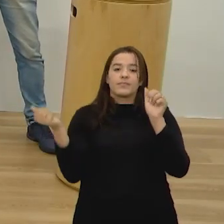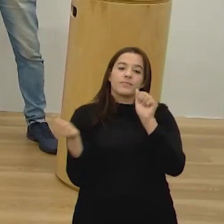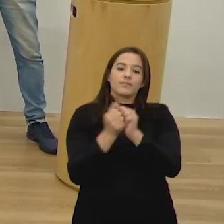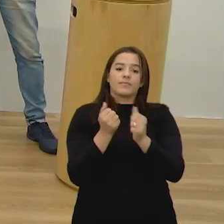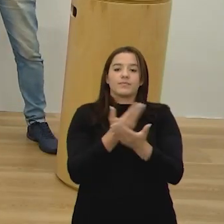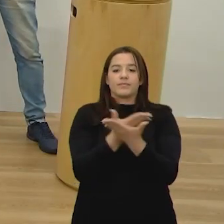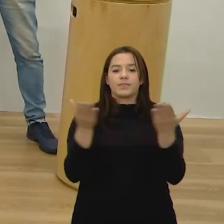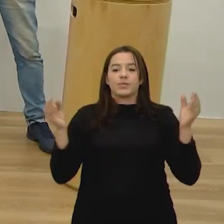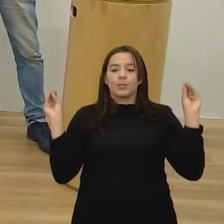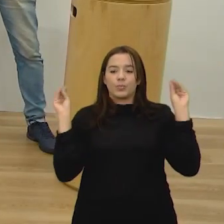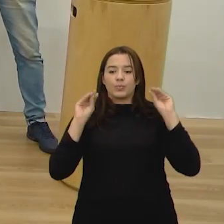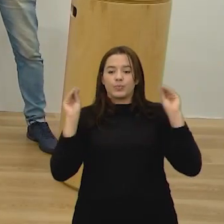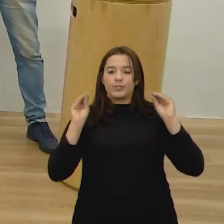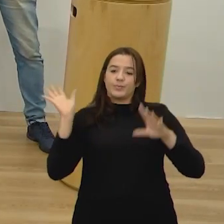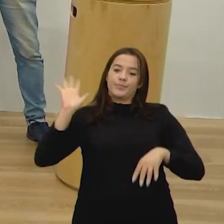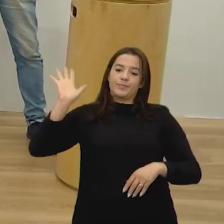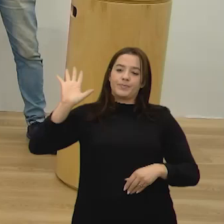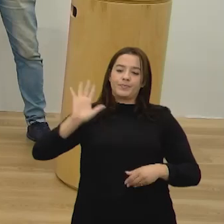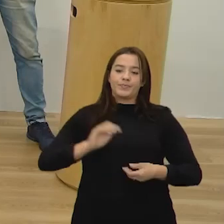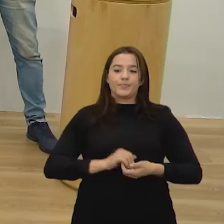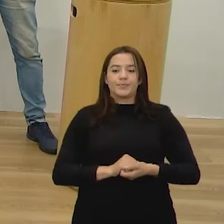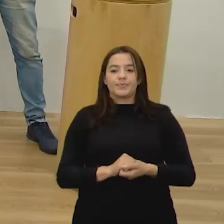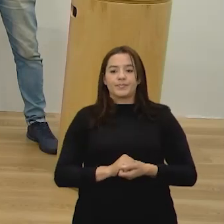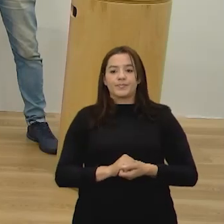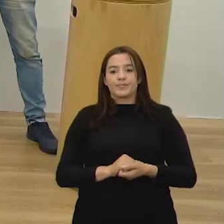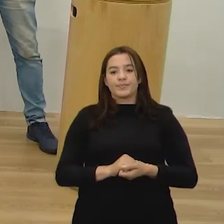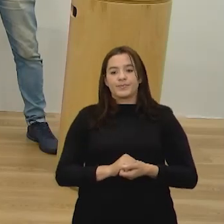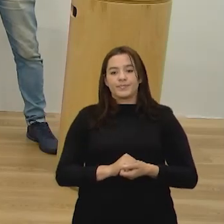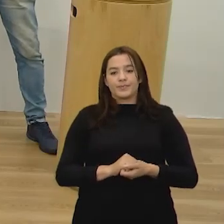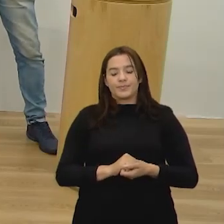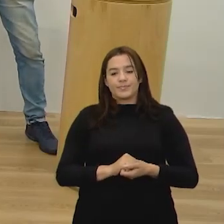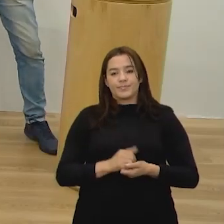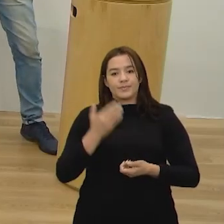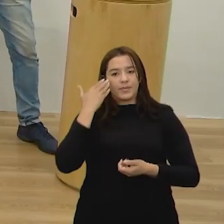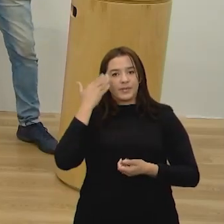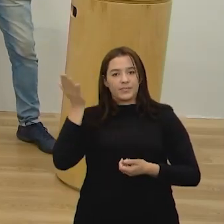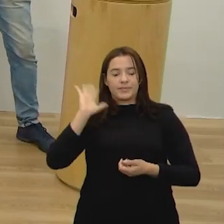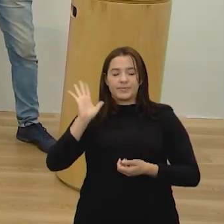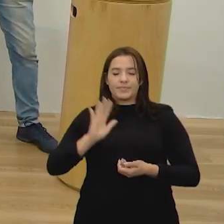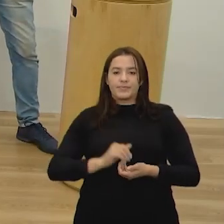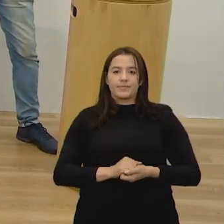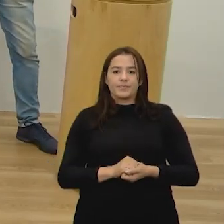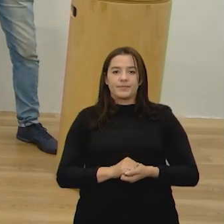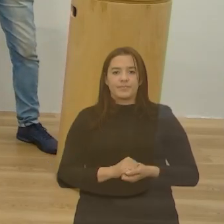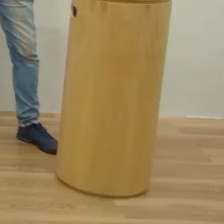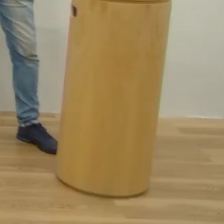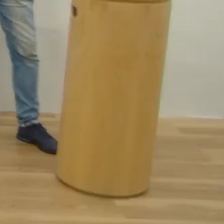com vocês. Um beijo e até breve. Gente, tchau, tchau. Valeu. Até a próxima.